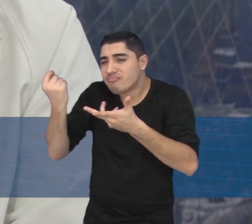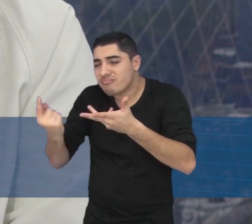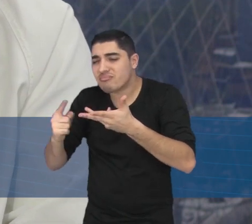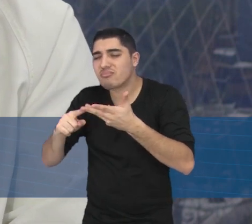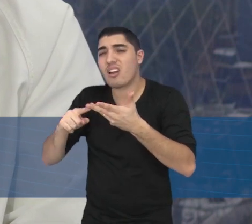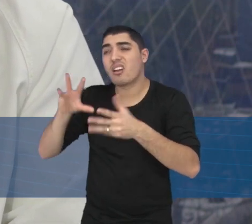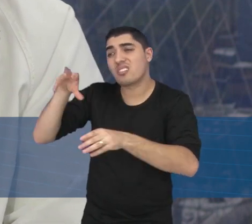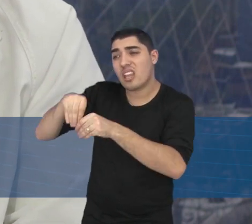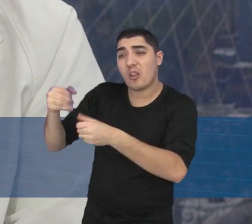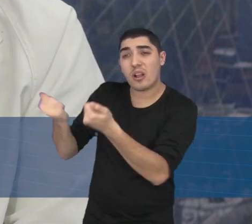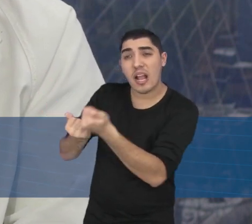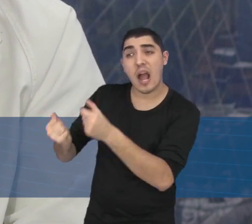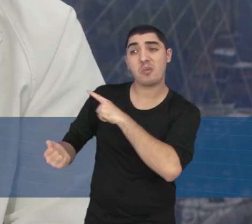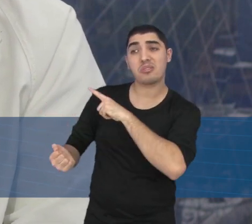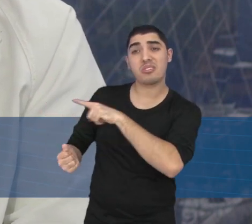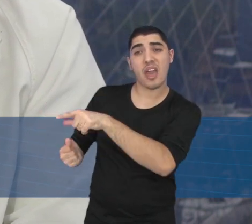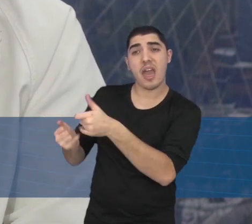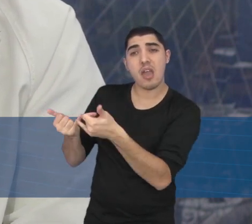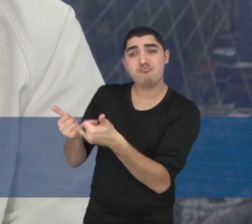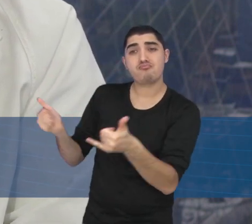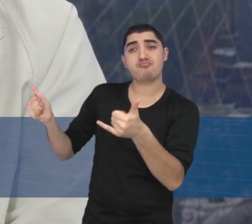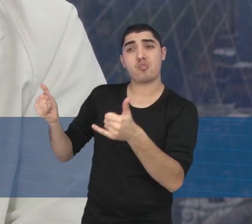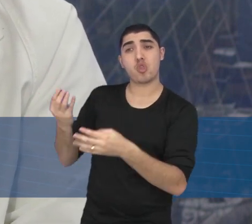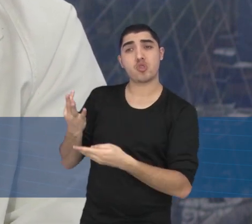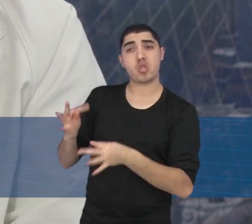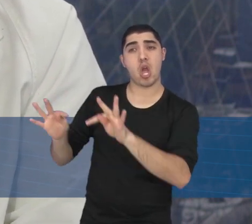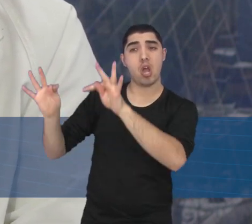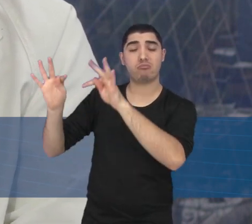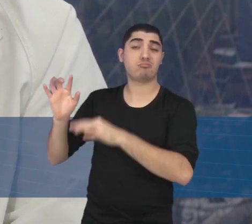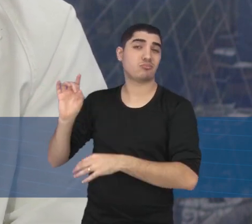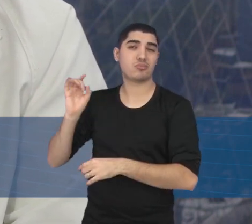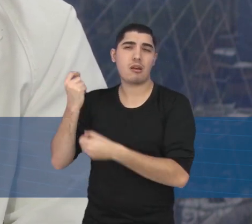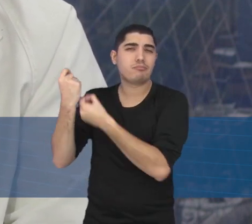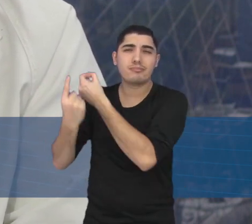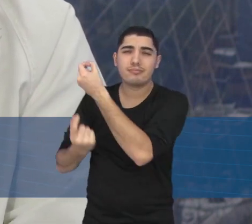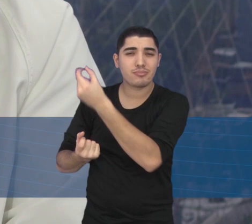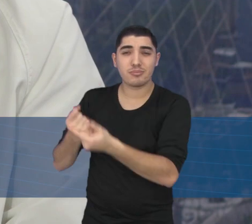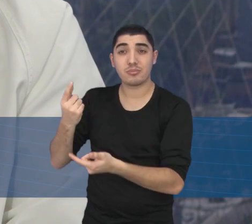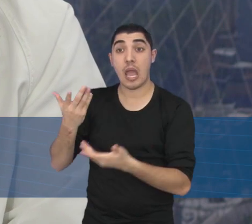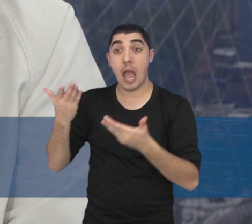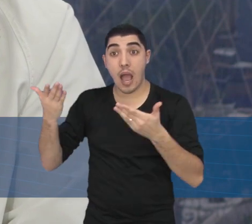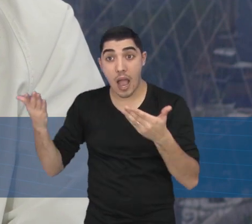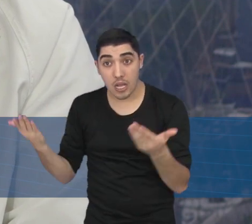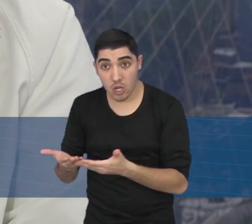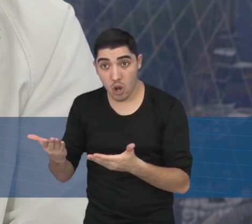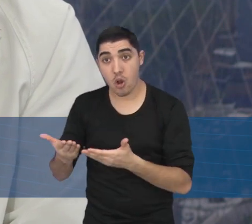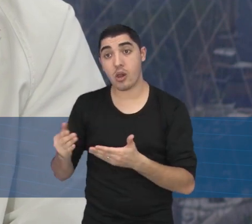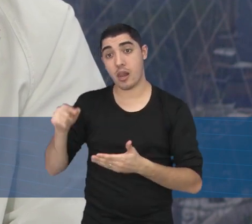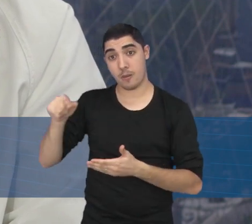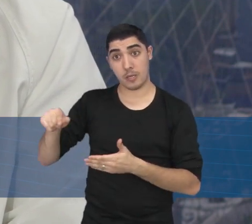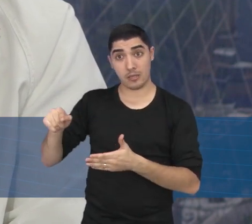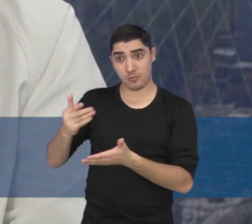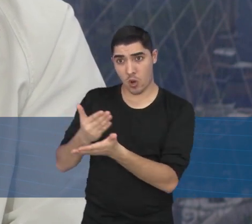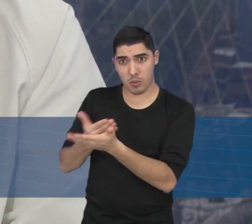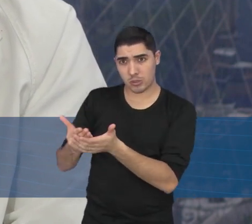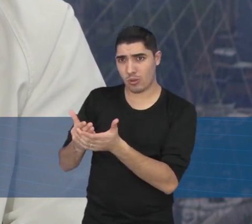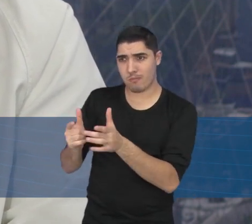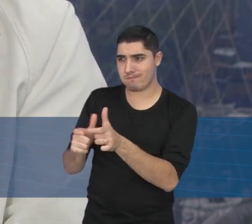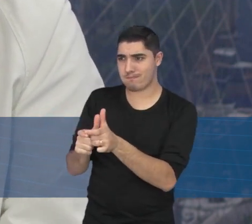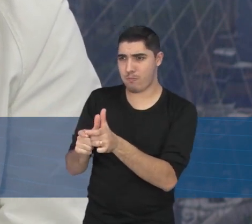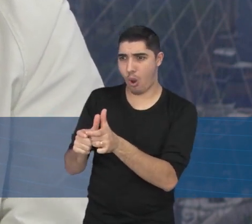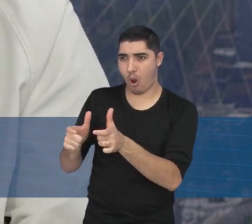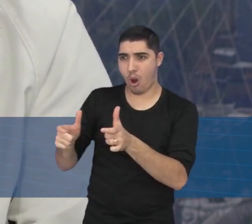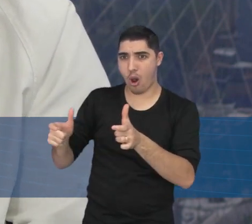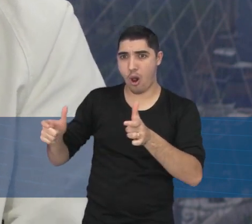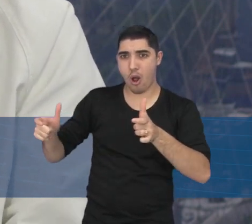nos veículos, nos carros, um pouco de eletrônica. E a taxa de crescimento da expansão